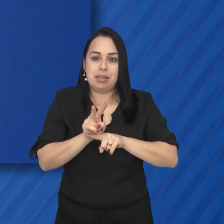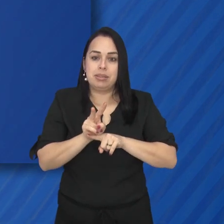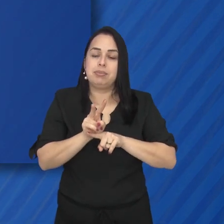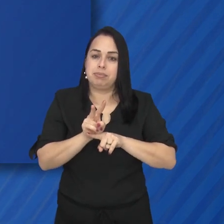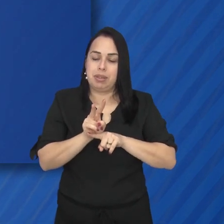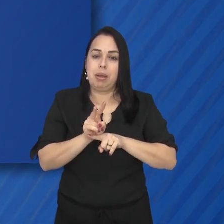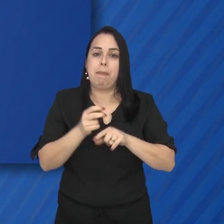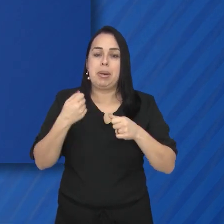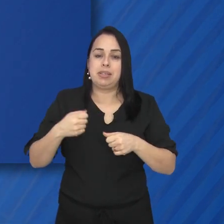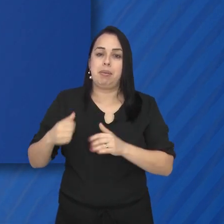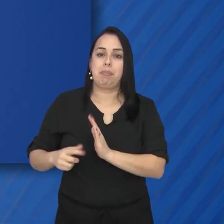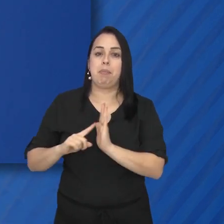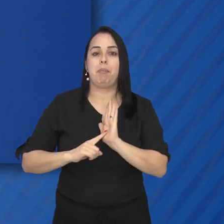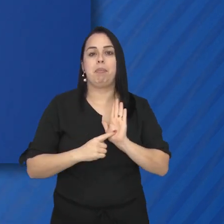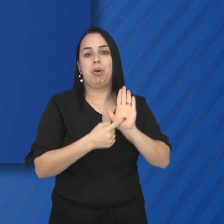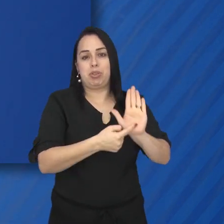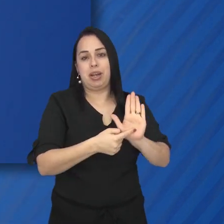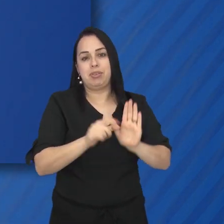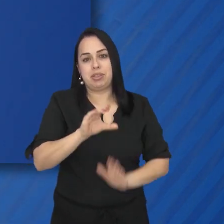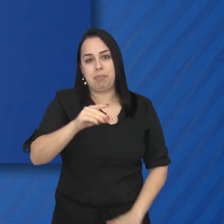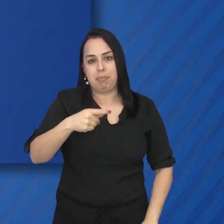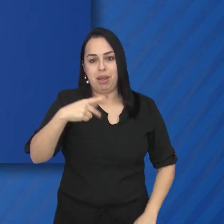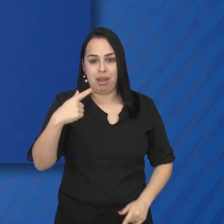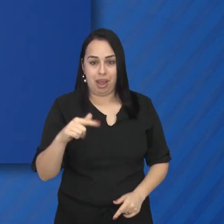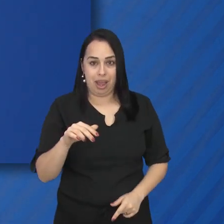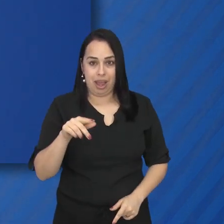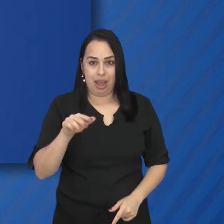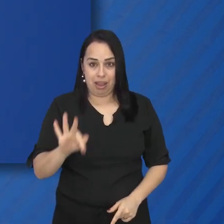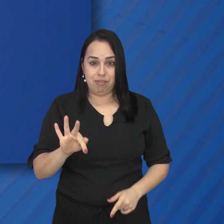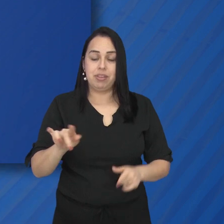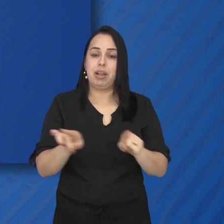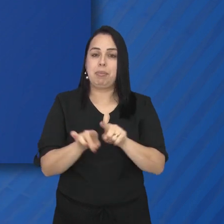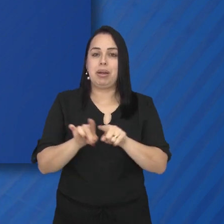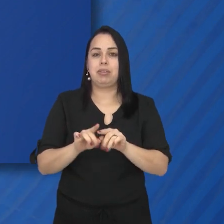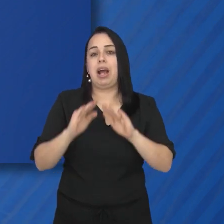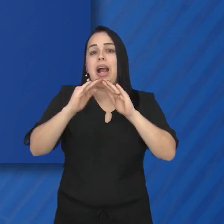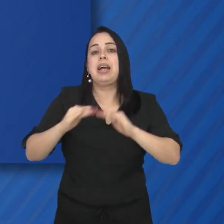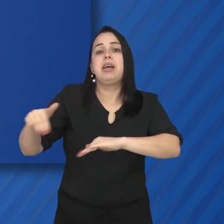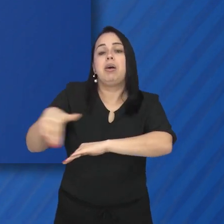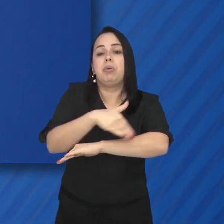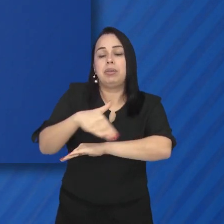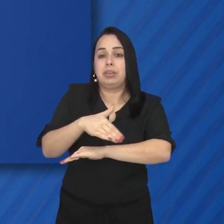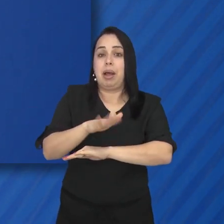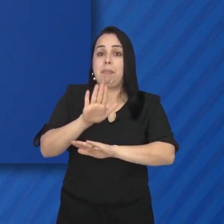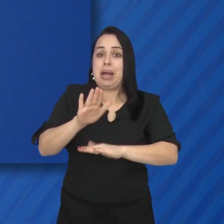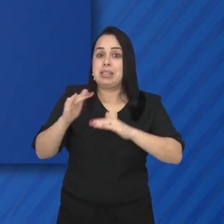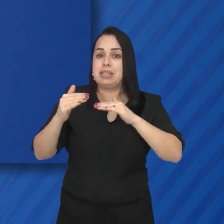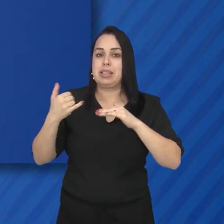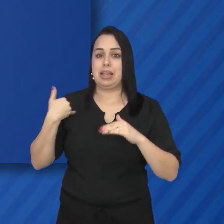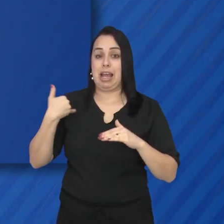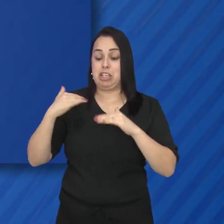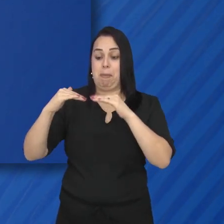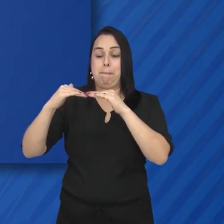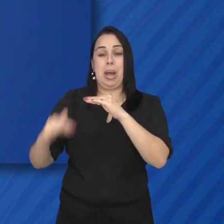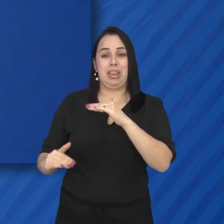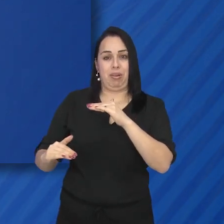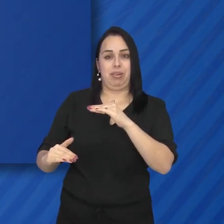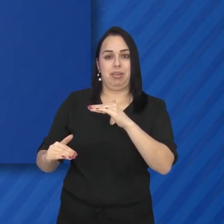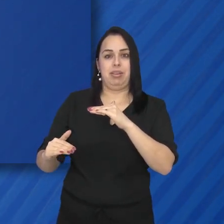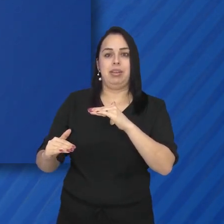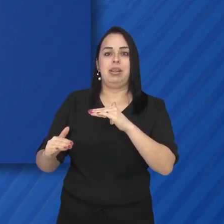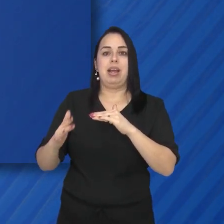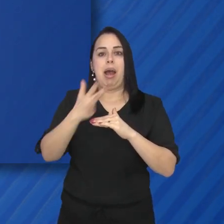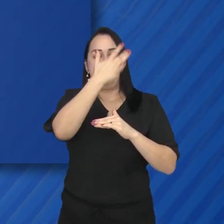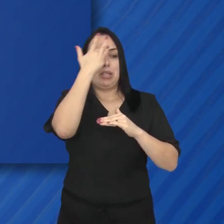um exemplar, basta apresentar CPF e comprovante de endereço. Para as crianças e menores de